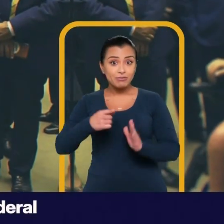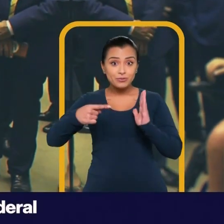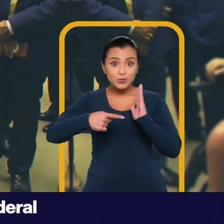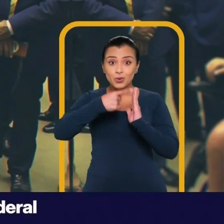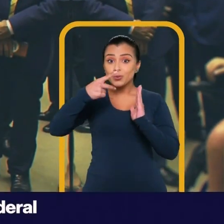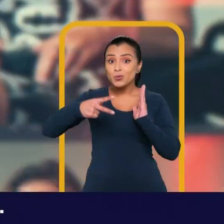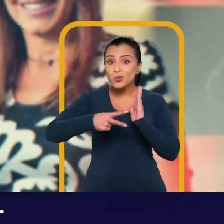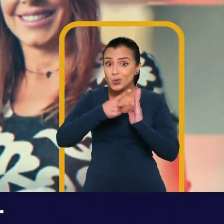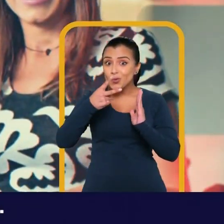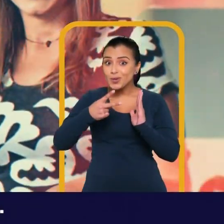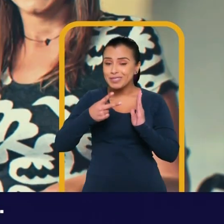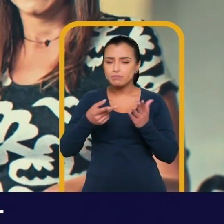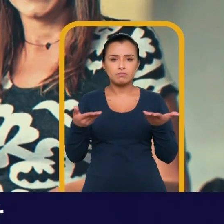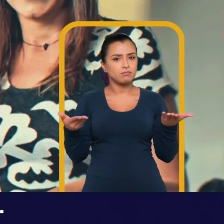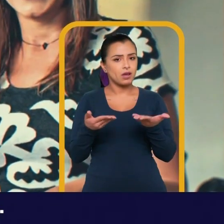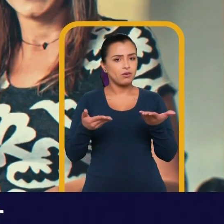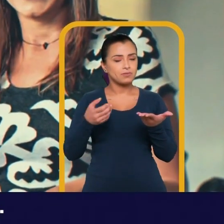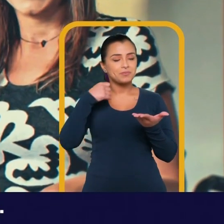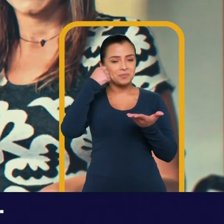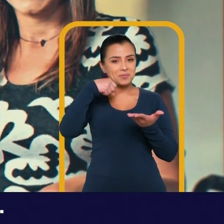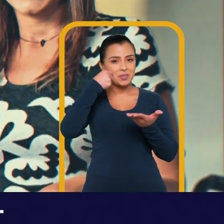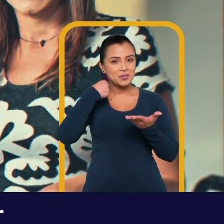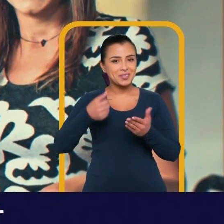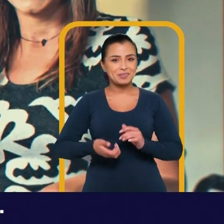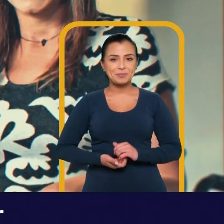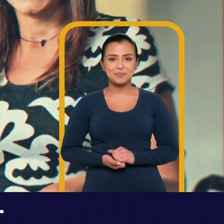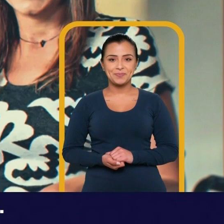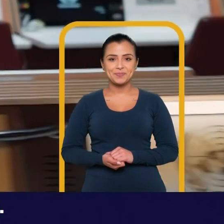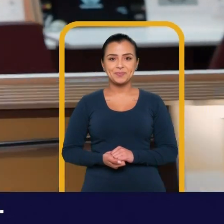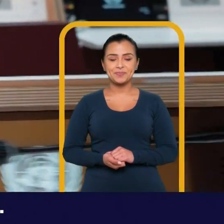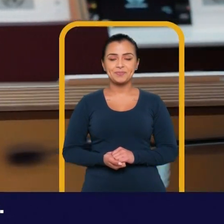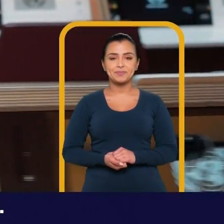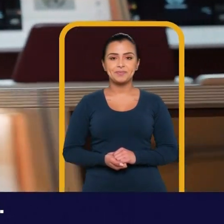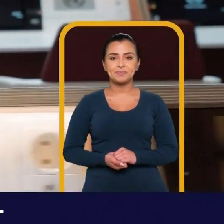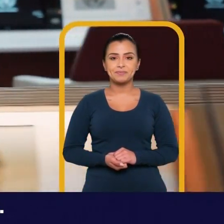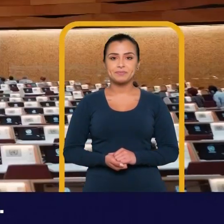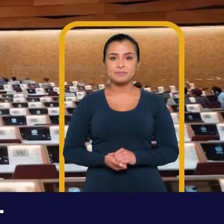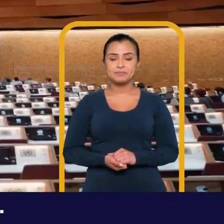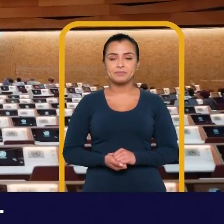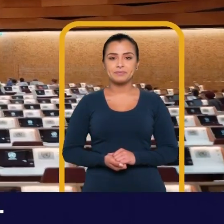deputada federal e agora eu sou senadora da República.